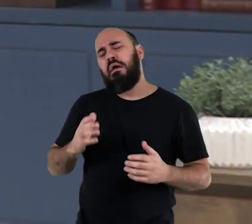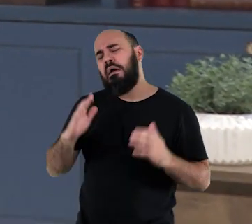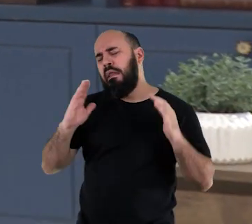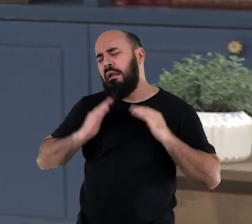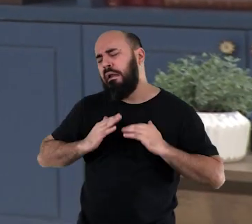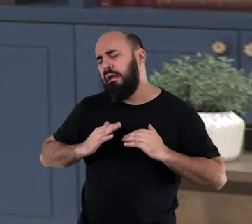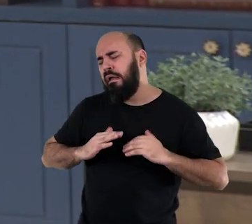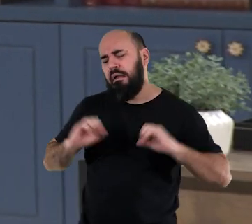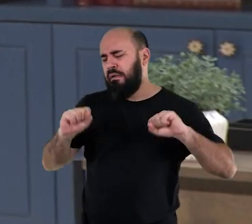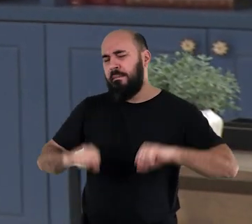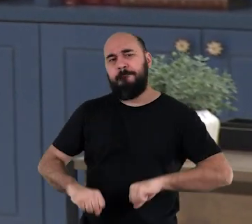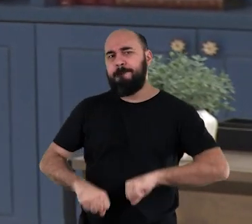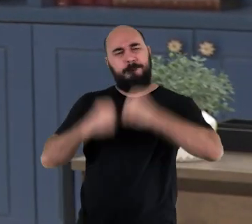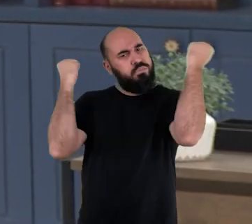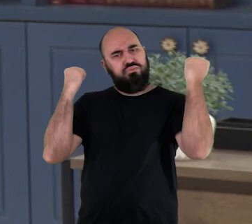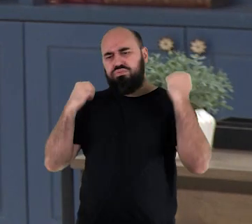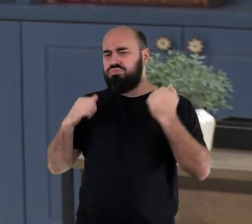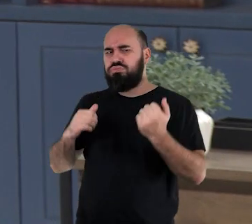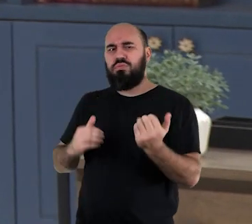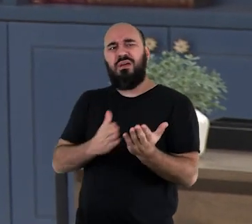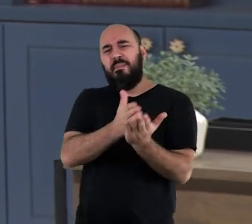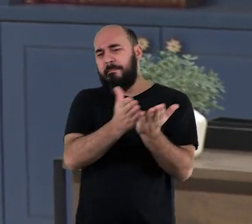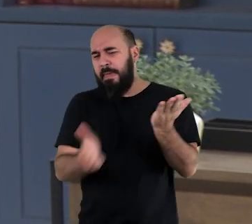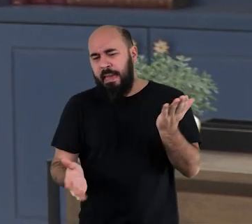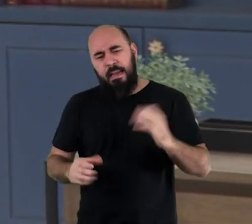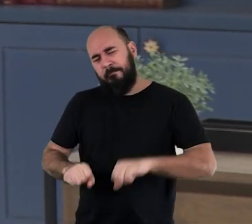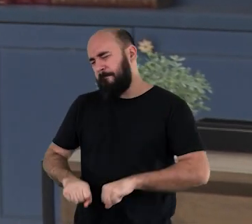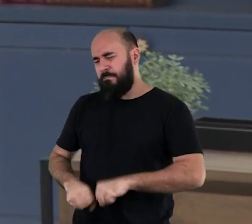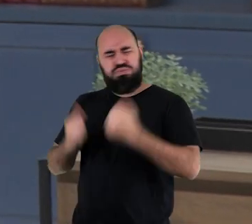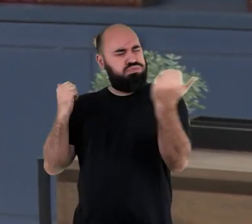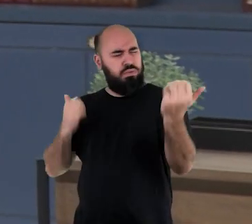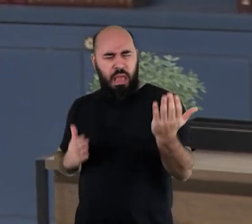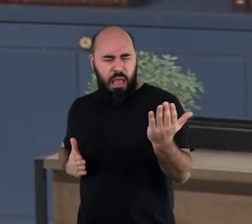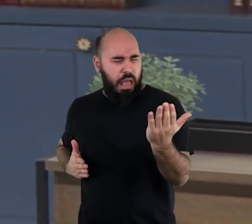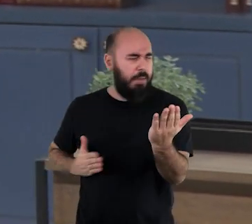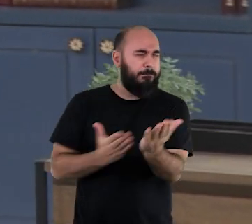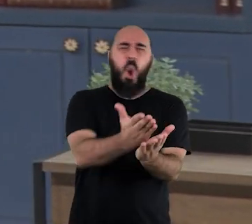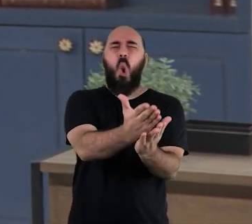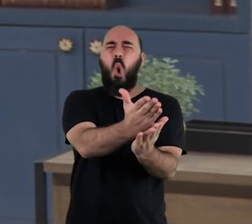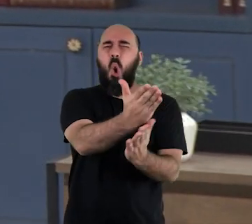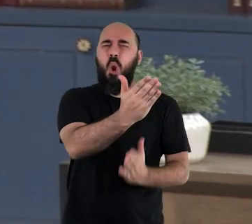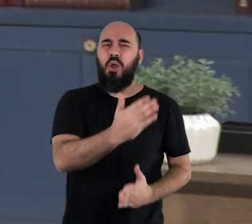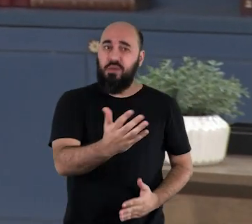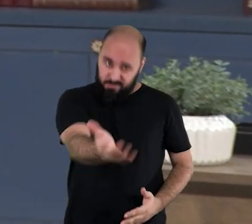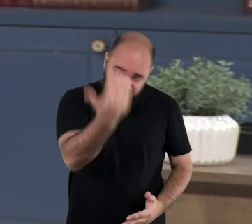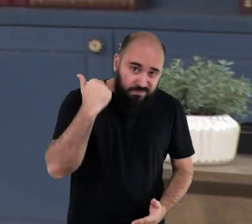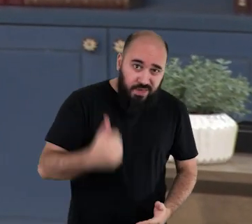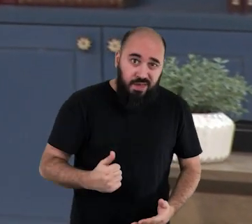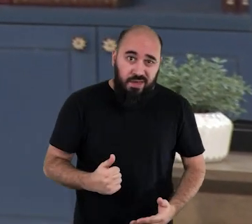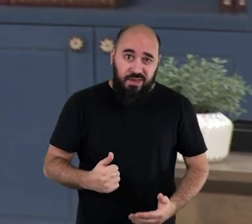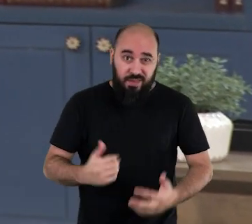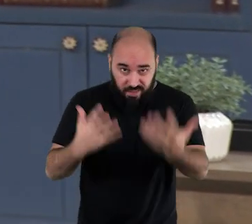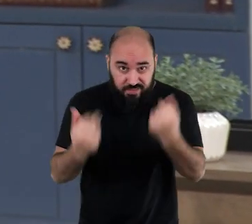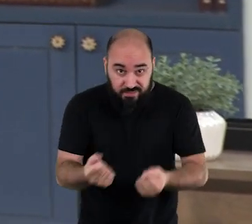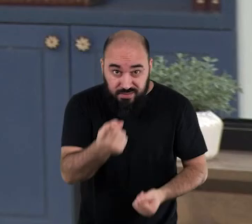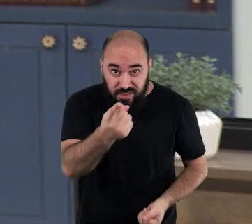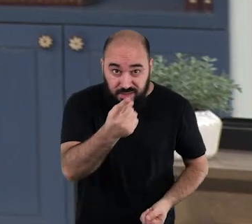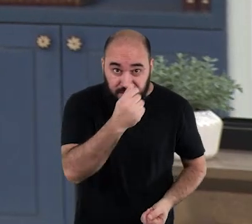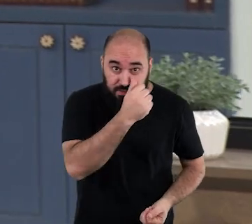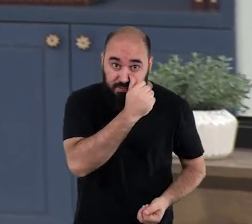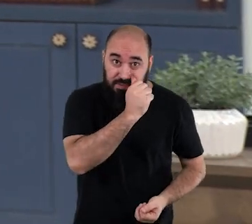do desânimo, da apostasia, do afastamento de Deus? Você está disposto a atender o chamado de